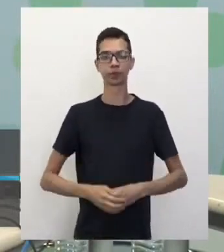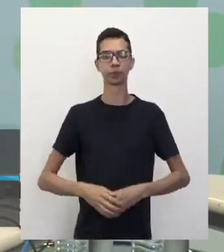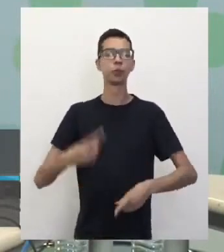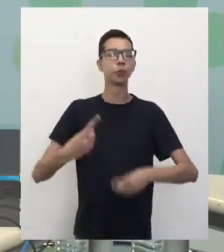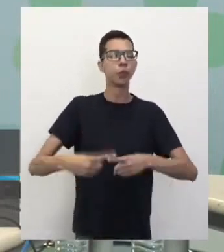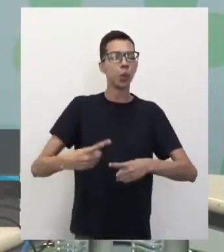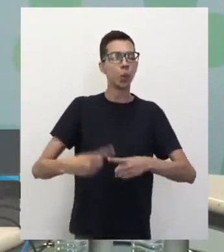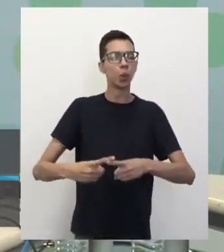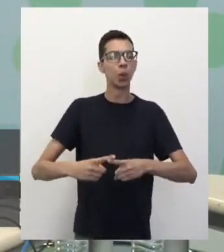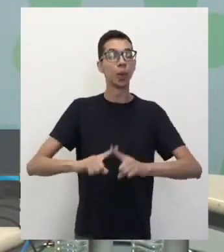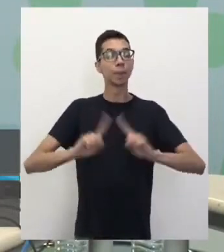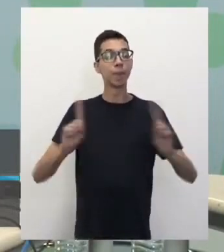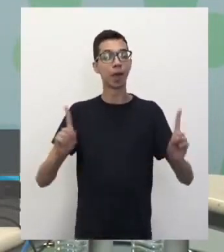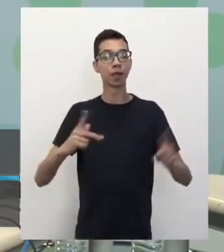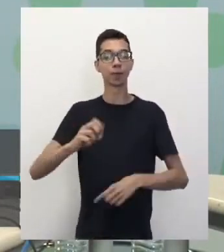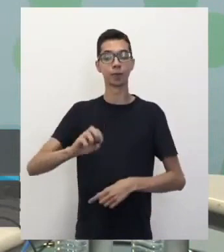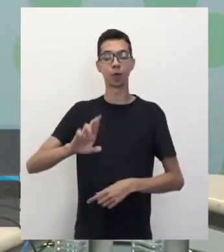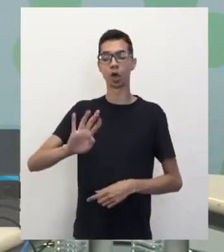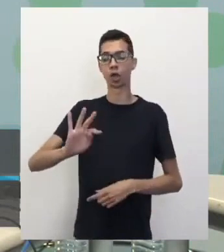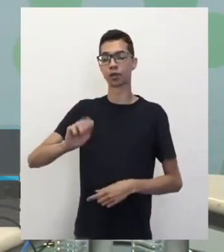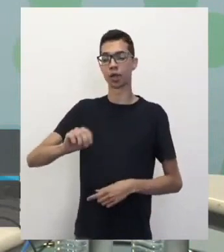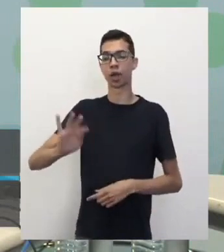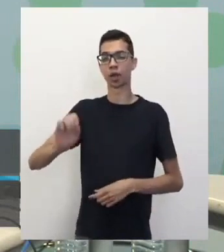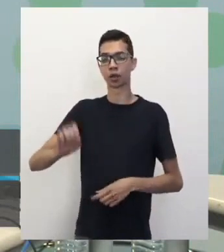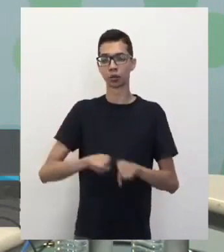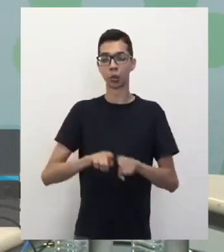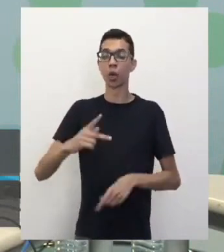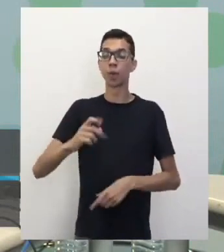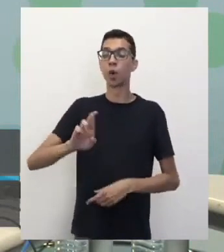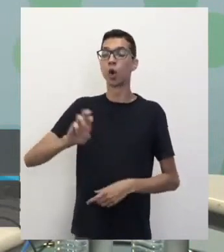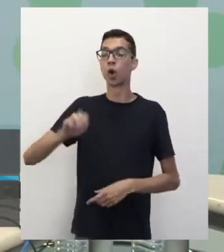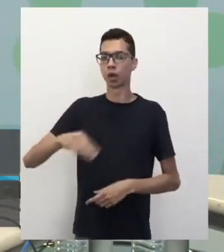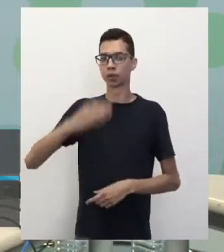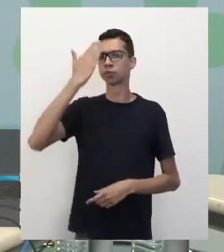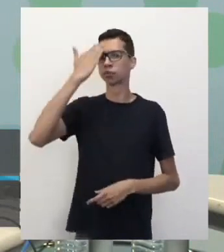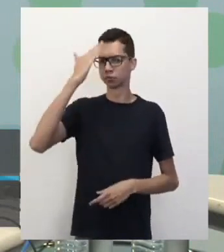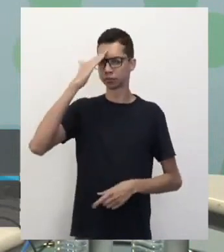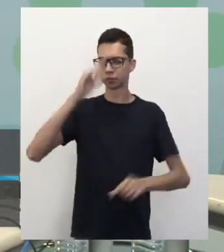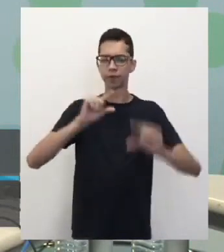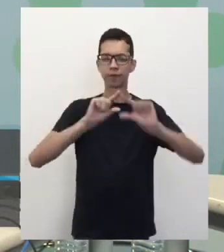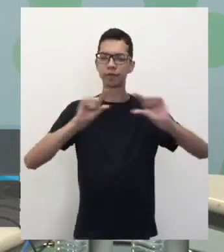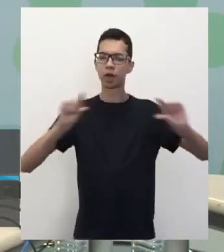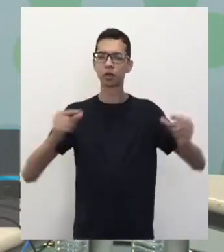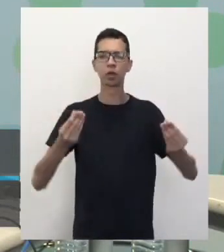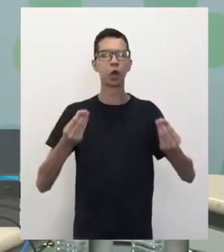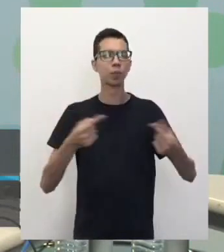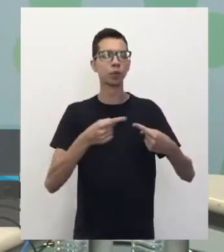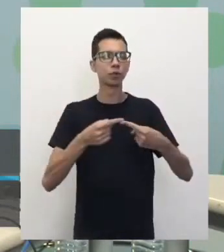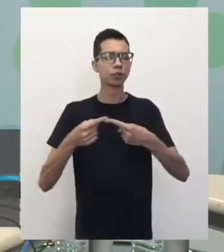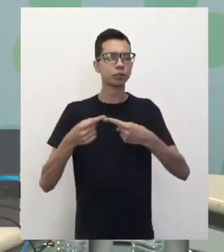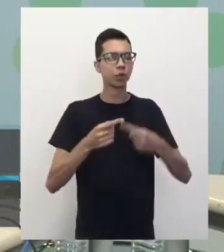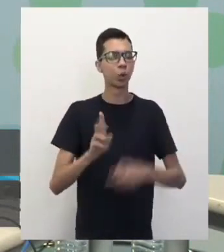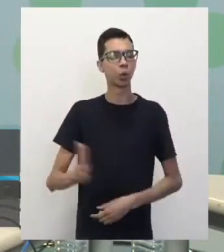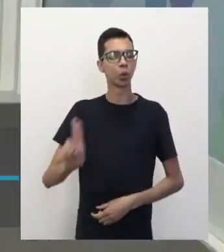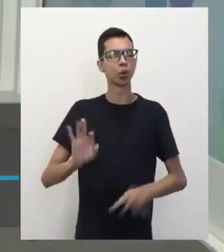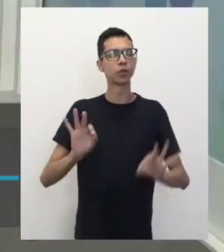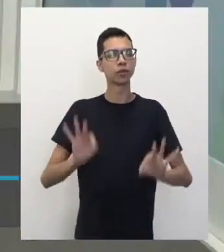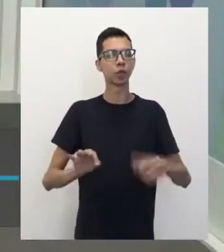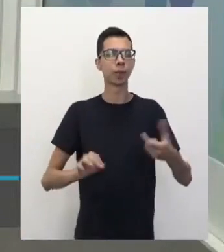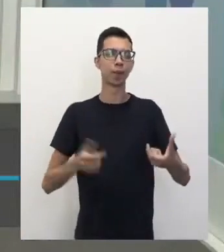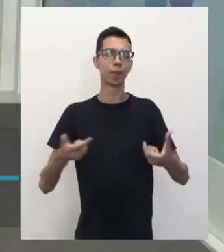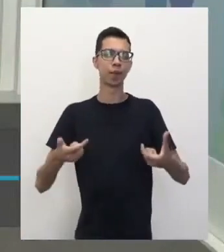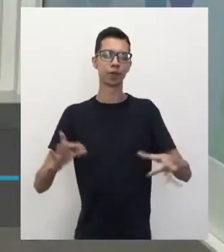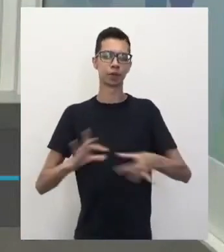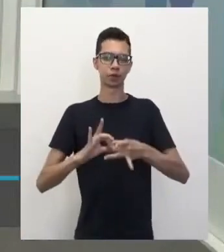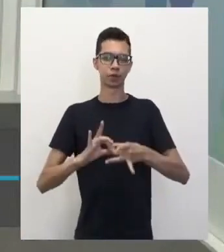mas, portanto, porém. Então, eles estão entendendo aí o sentido que as frases vão tomando com o uso adequado das conjunções. Exatamente.